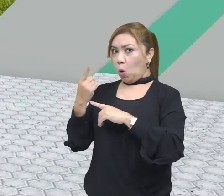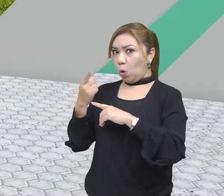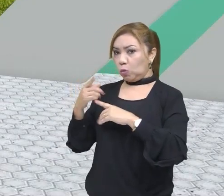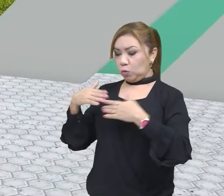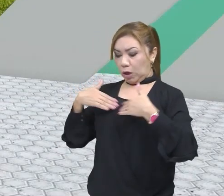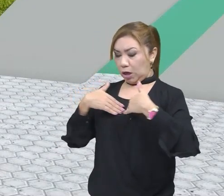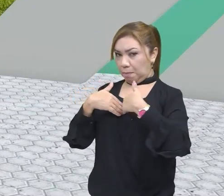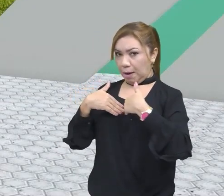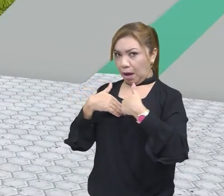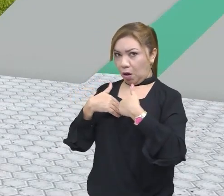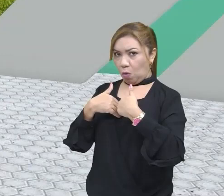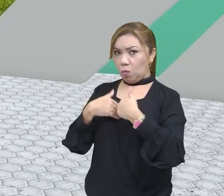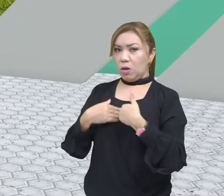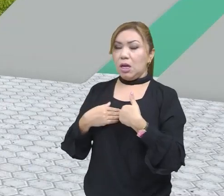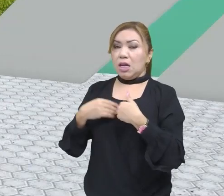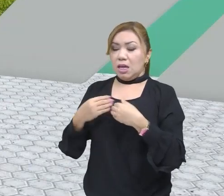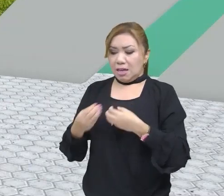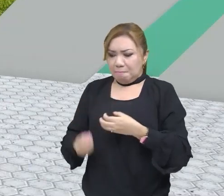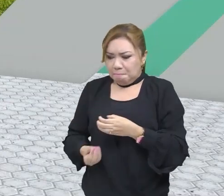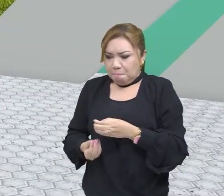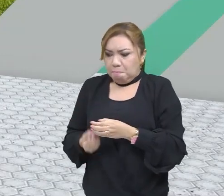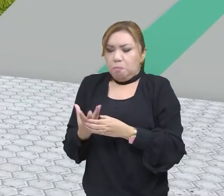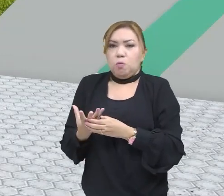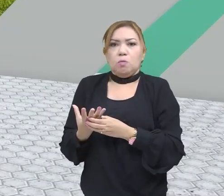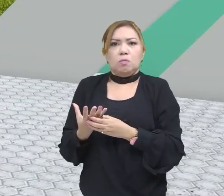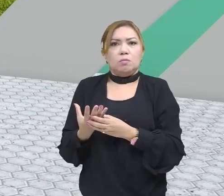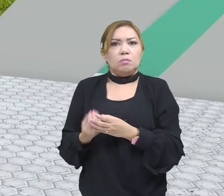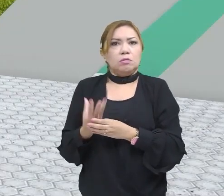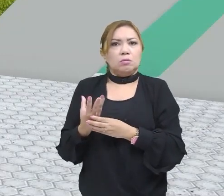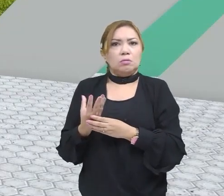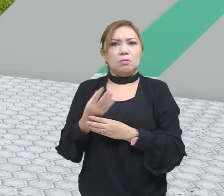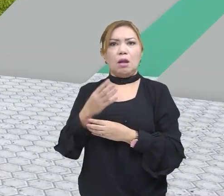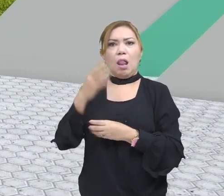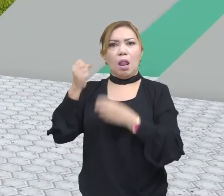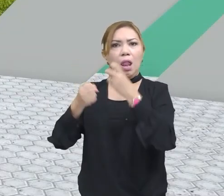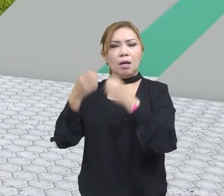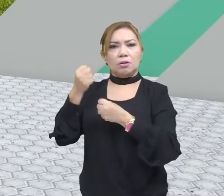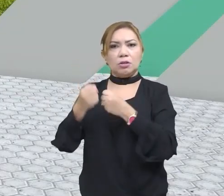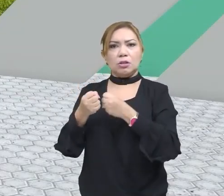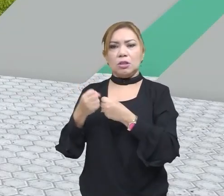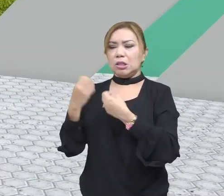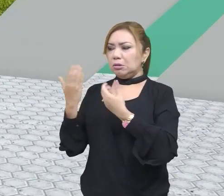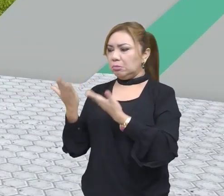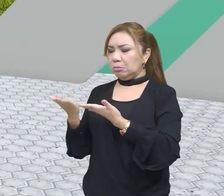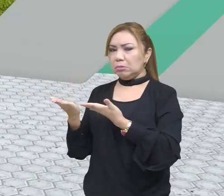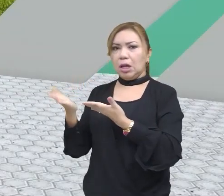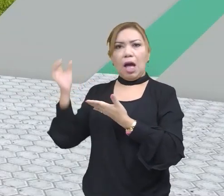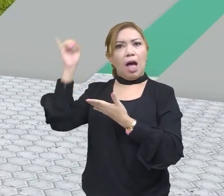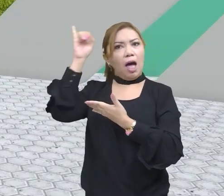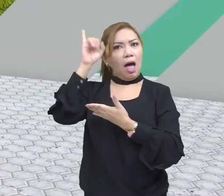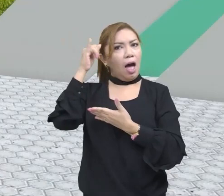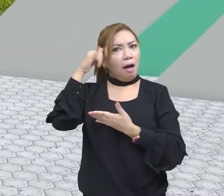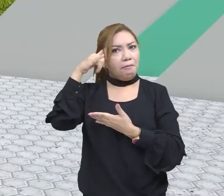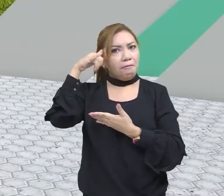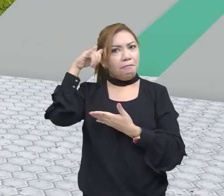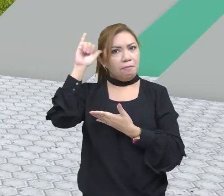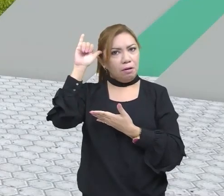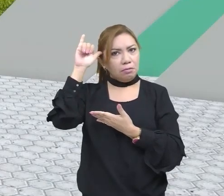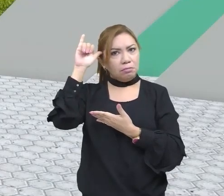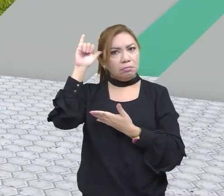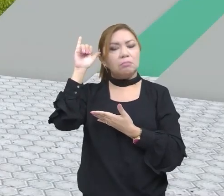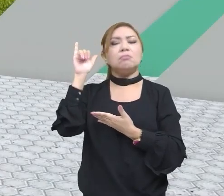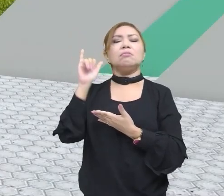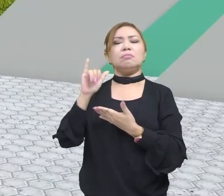É, como vocês podem ver, a vaca. Ela é essencial na produção de leite. Além de leite, também